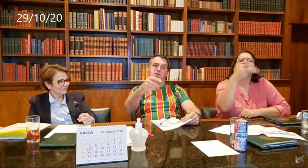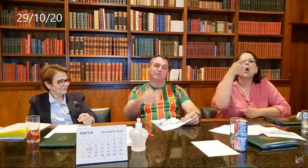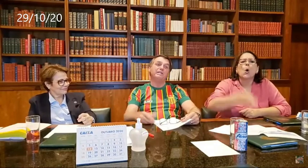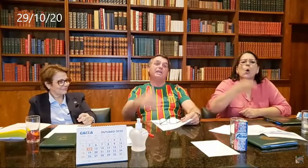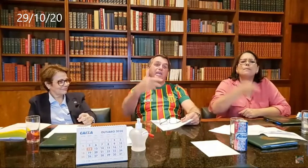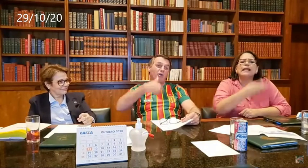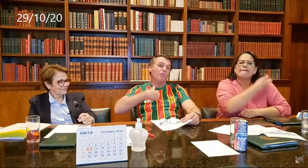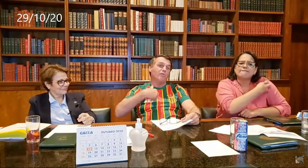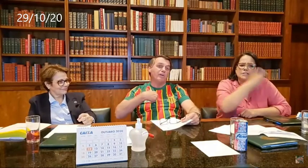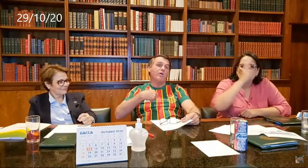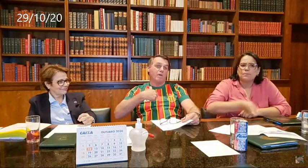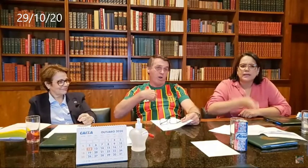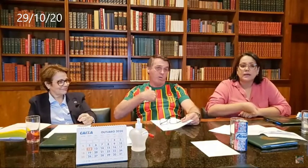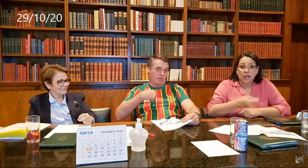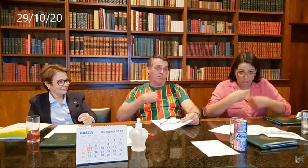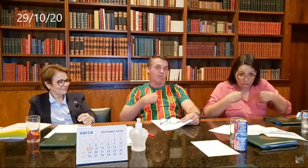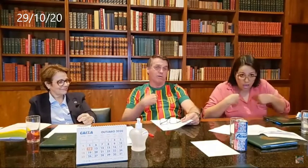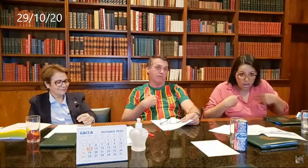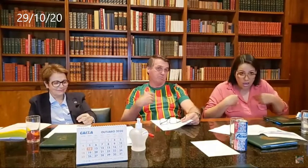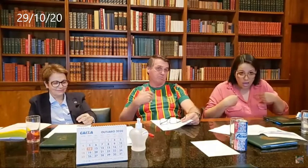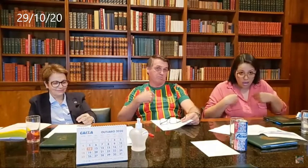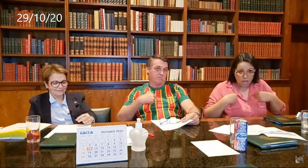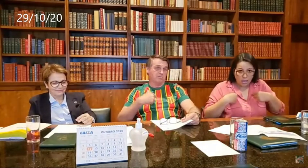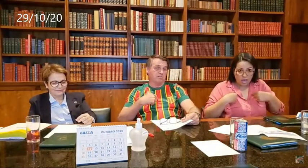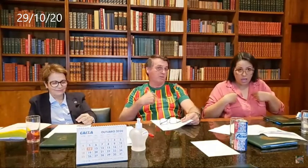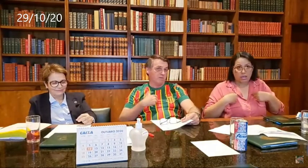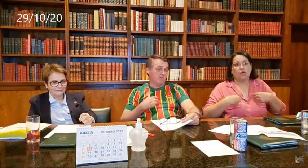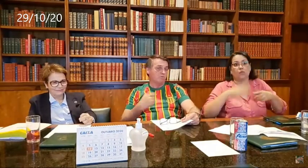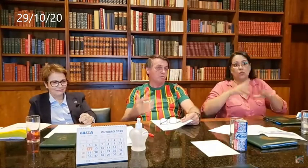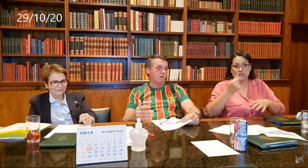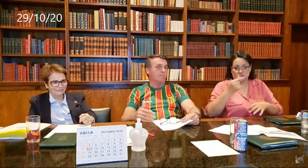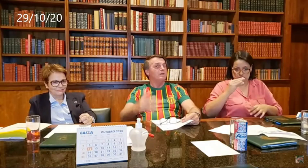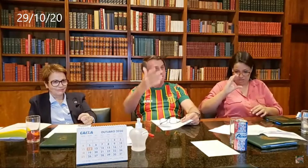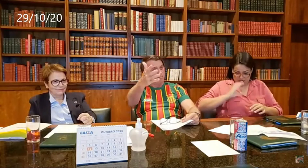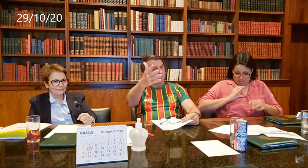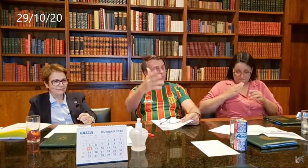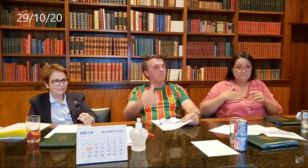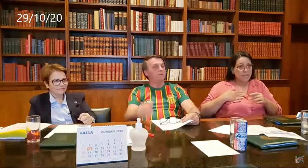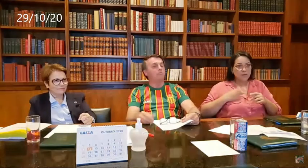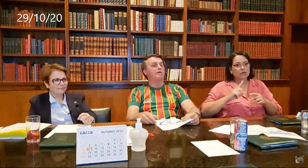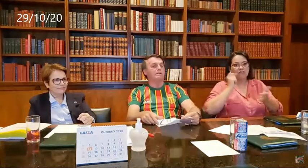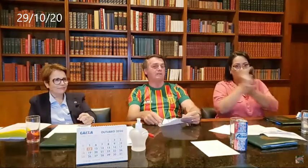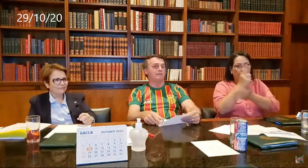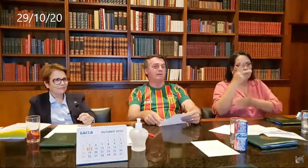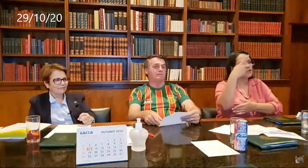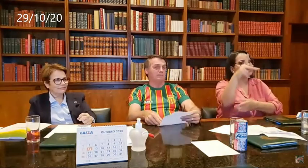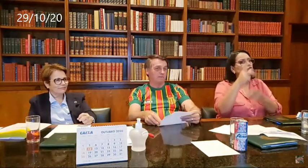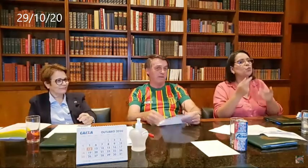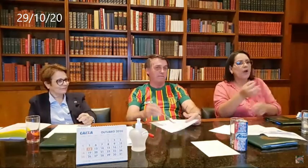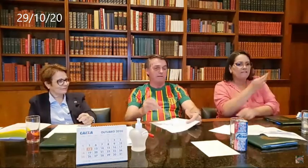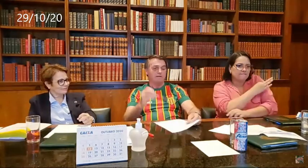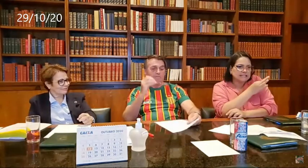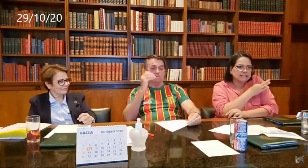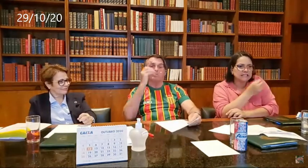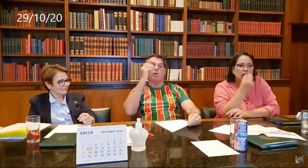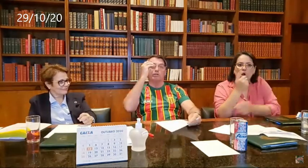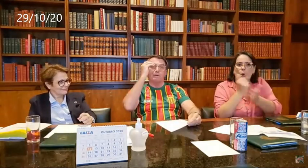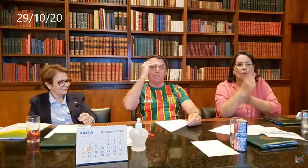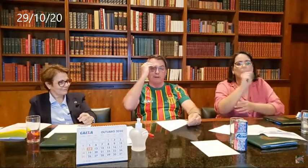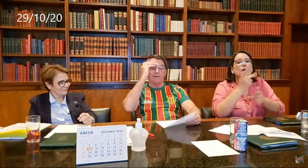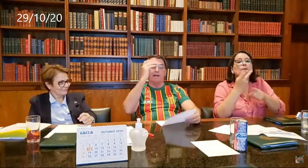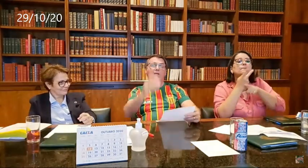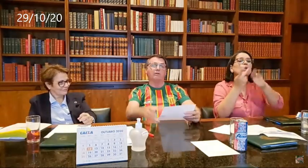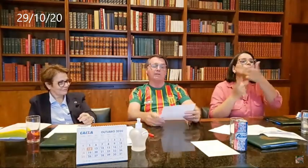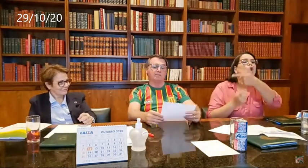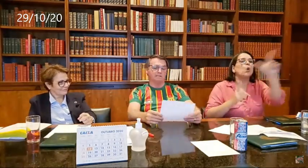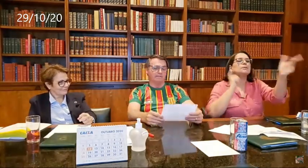Procura outro. E ninguém, eu, que sou o governo, o dinheiro não é meu, do povo, não vai comprar tua vacina também, não, ok? Procura outro